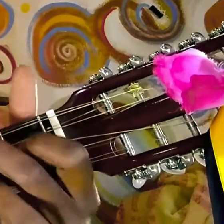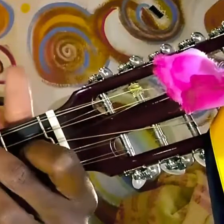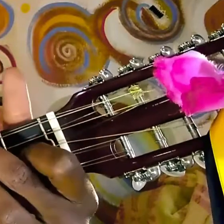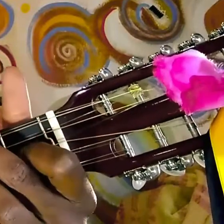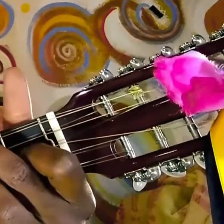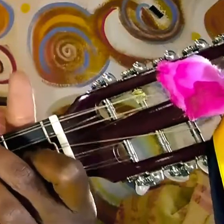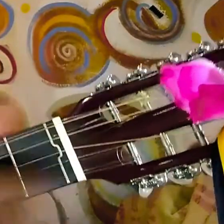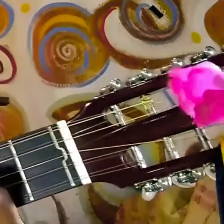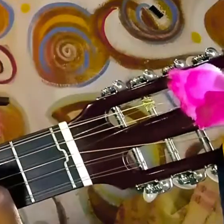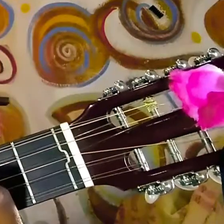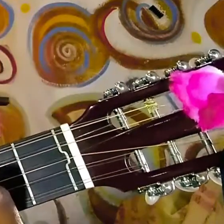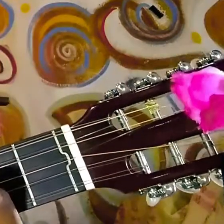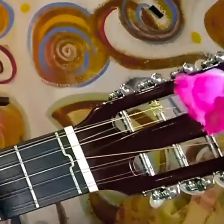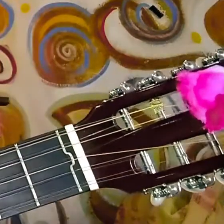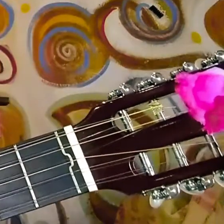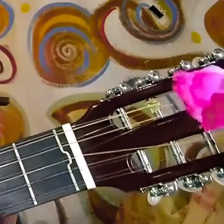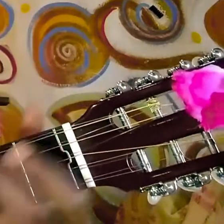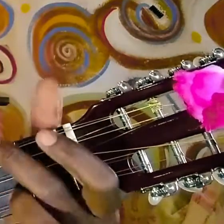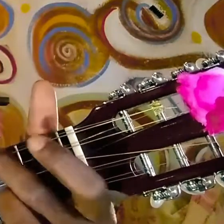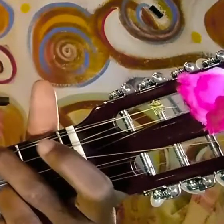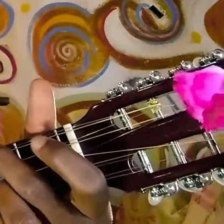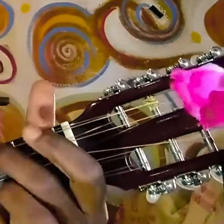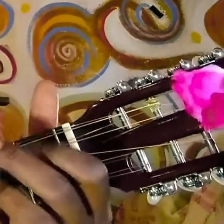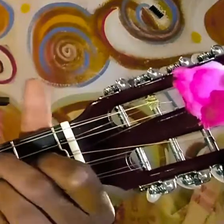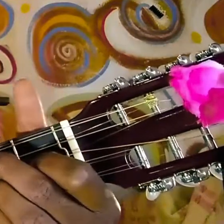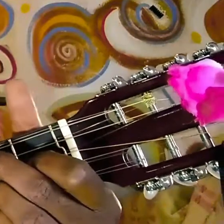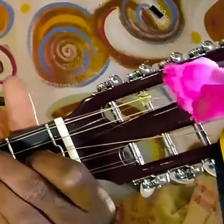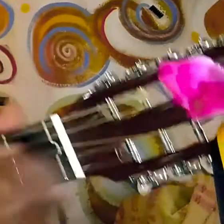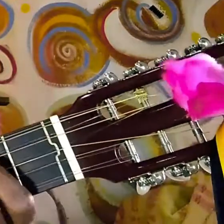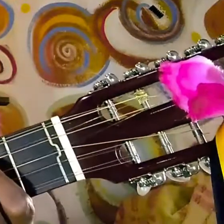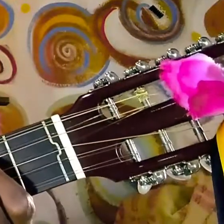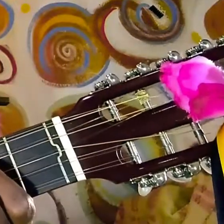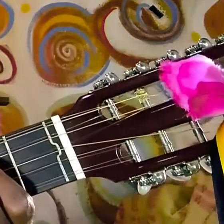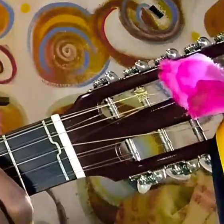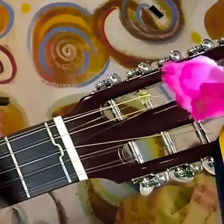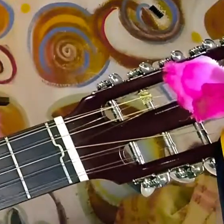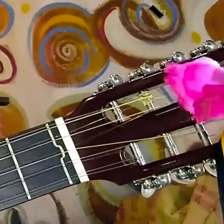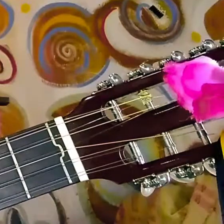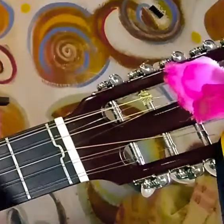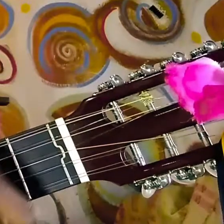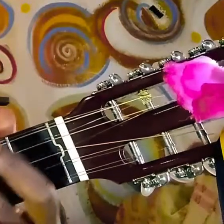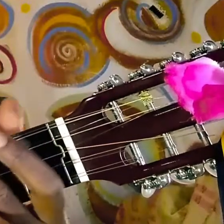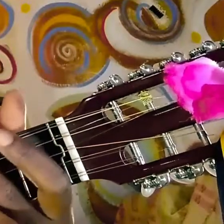chega para te responder violeiro